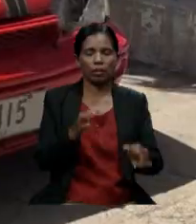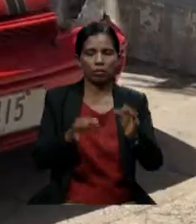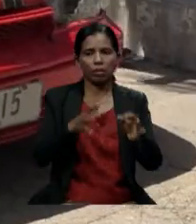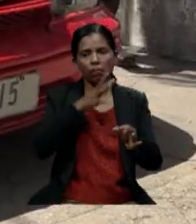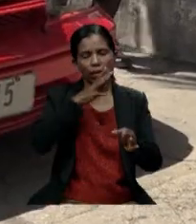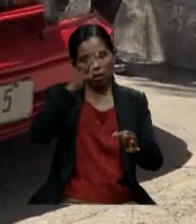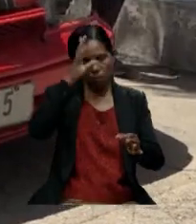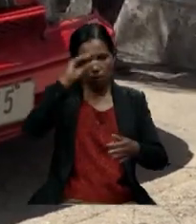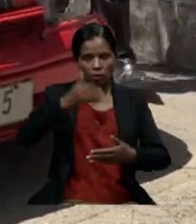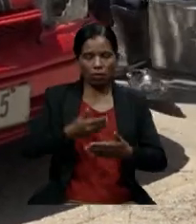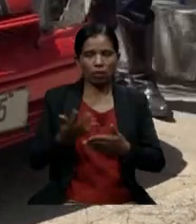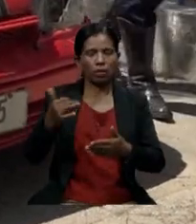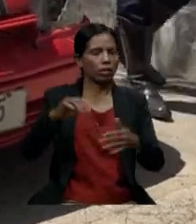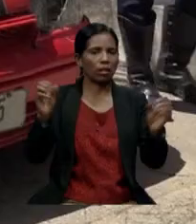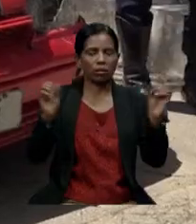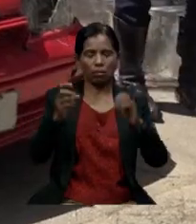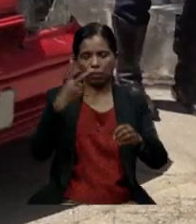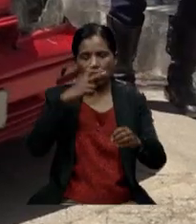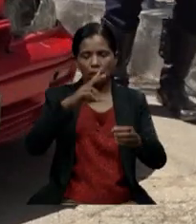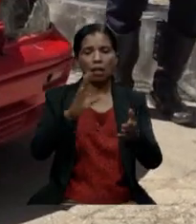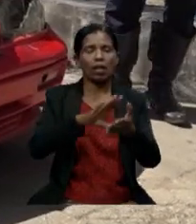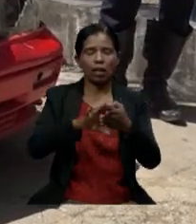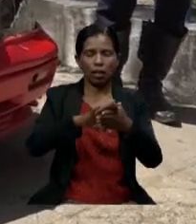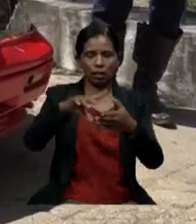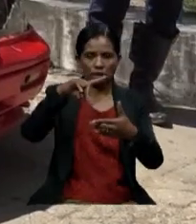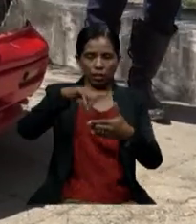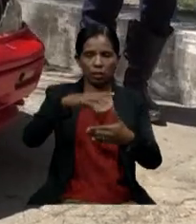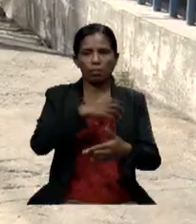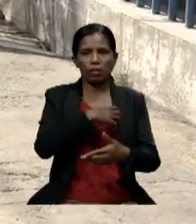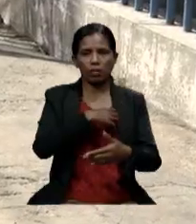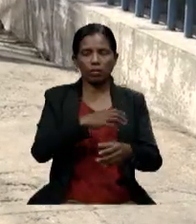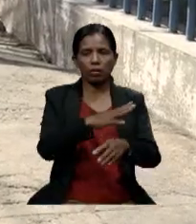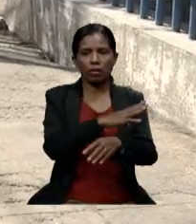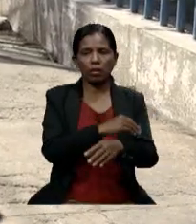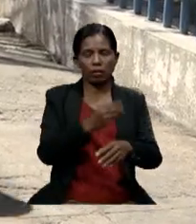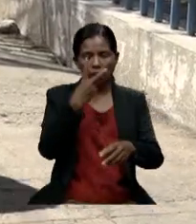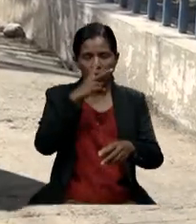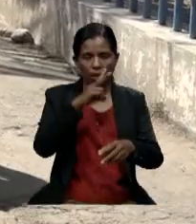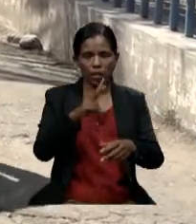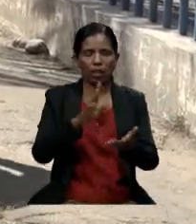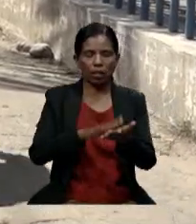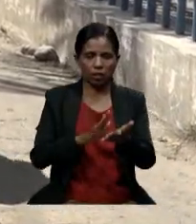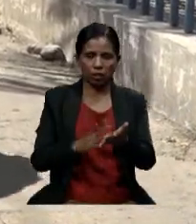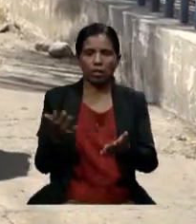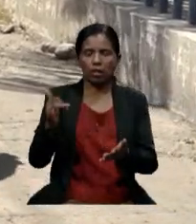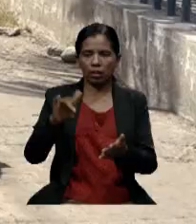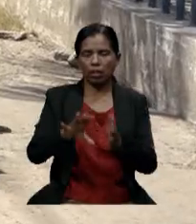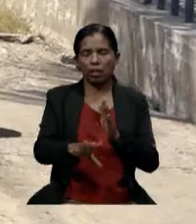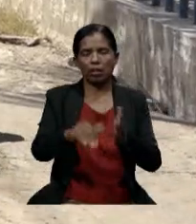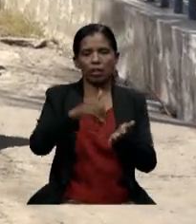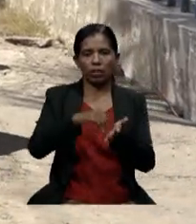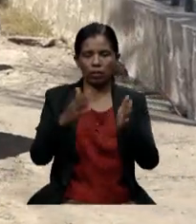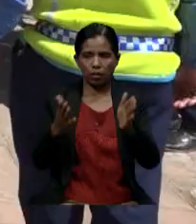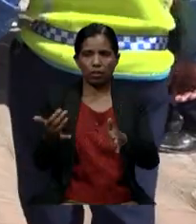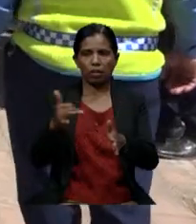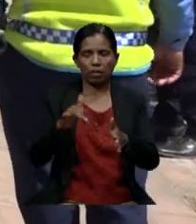Inanaman ho Oan Sira la corriba trata carta licença, polícia trânsito, halo operação, passa revista ba escola Sira, retan estudante Sira